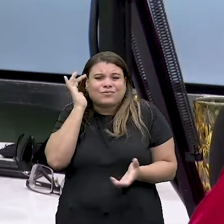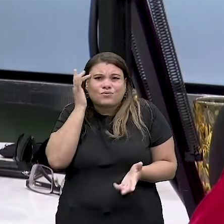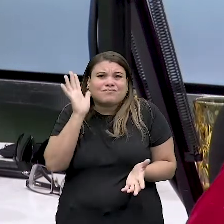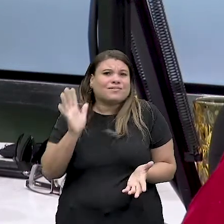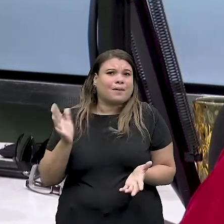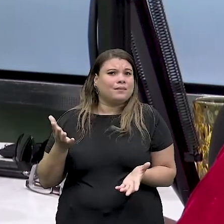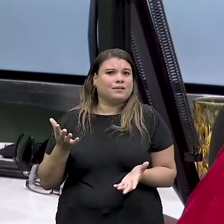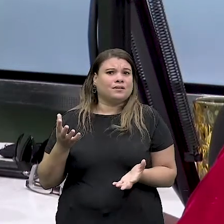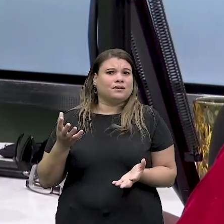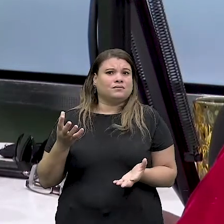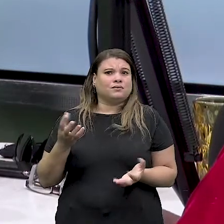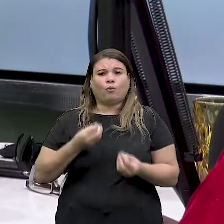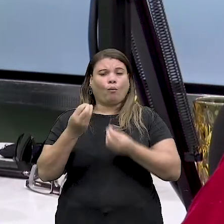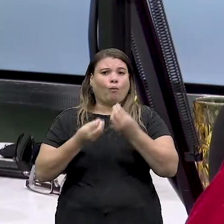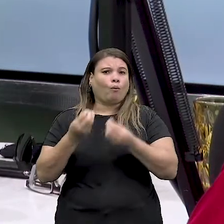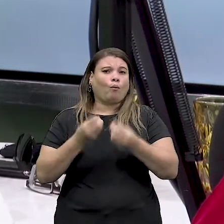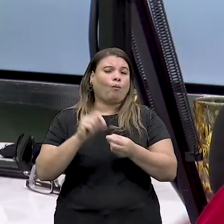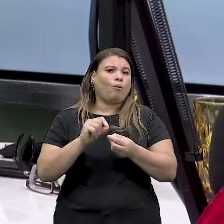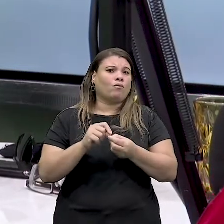Se ele quisesse vender leite,